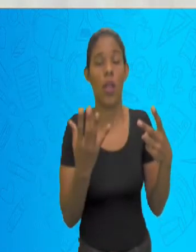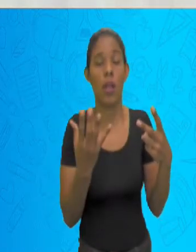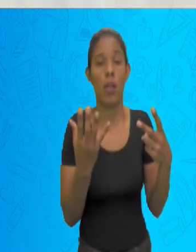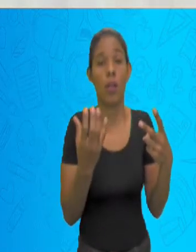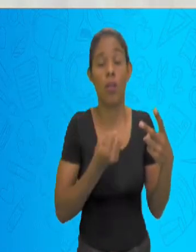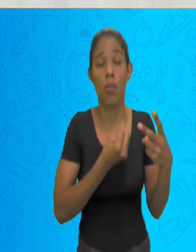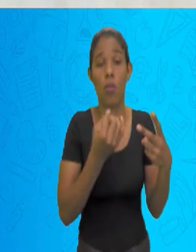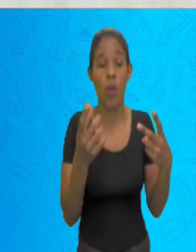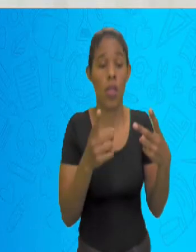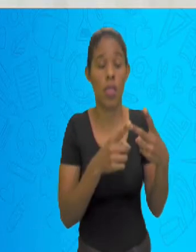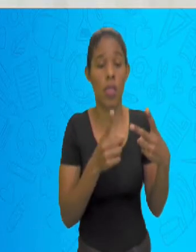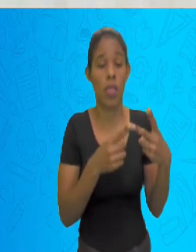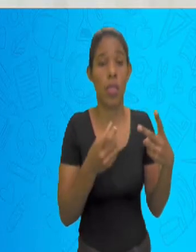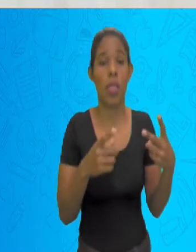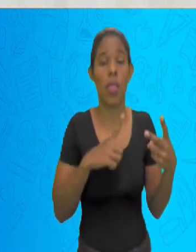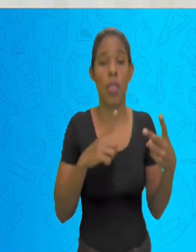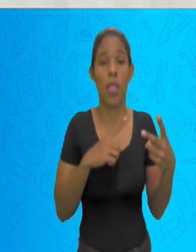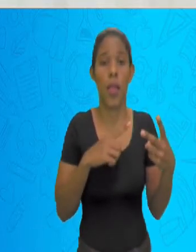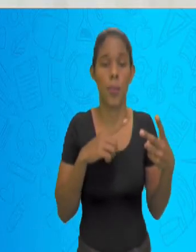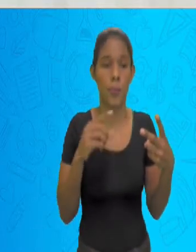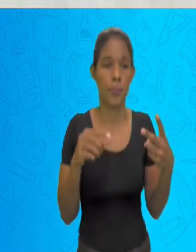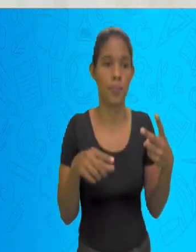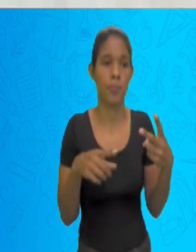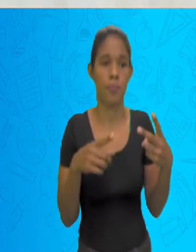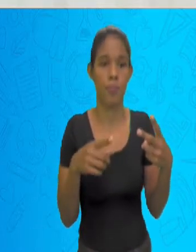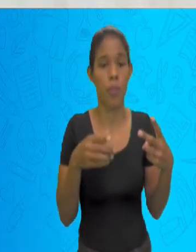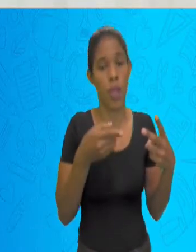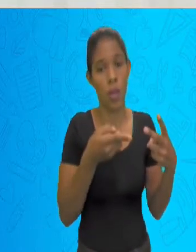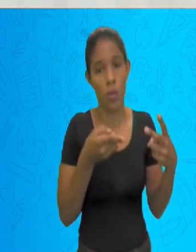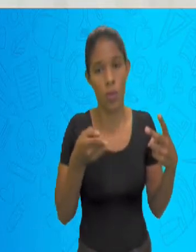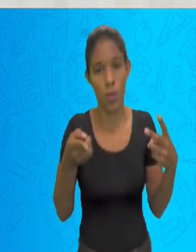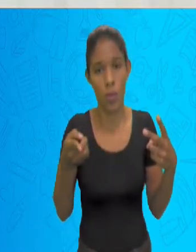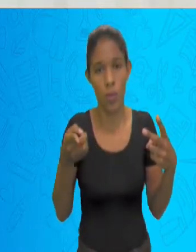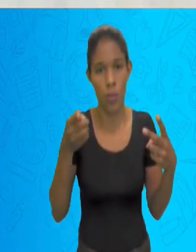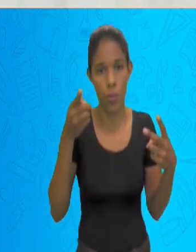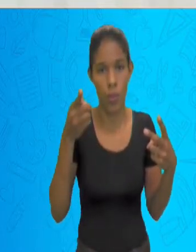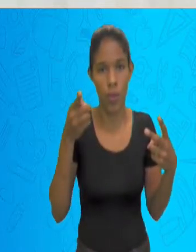tem esta caixa? Então, começando por essa, eu tenho 1,